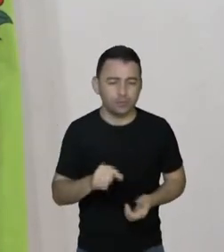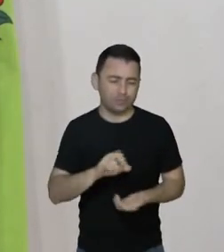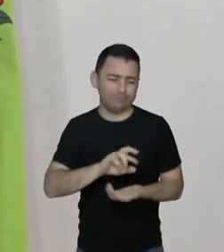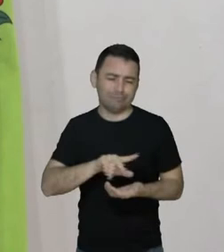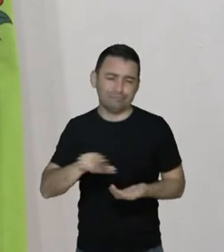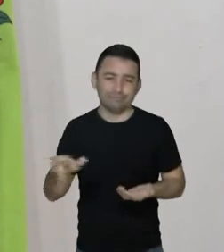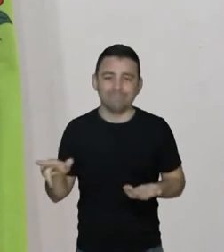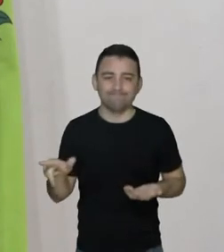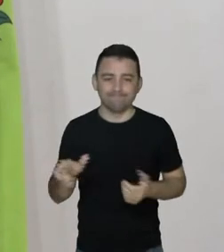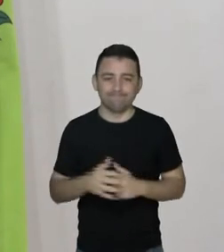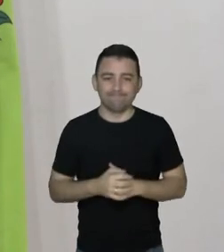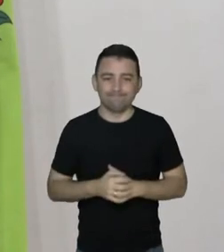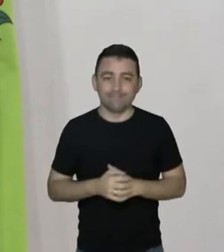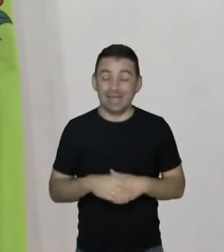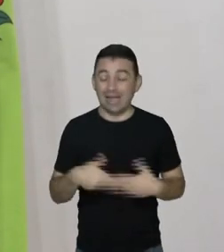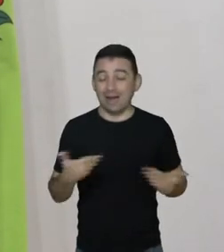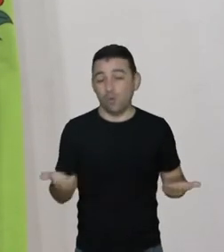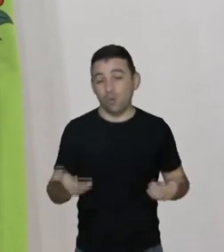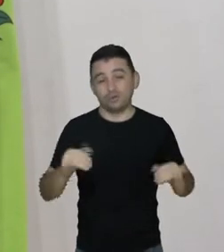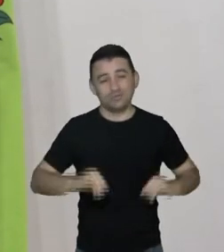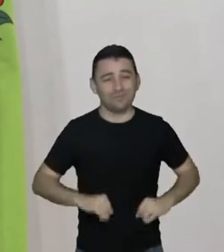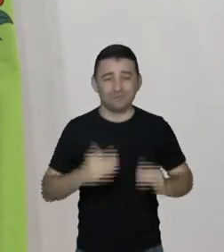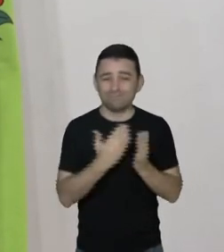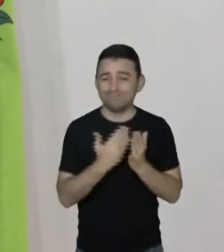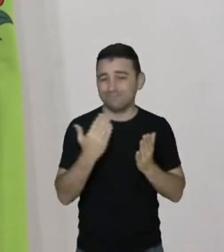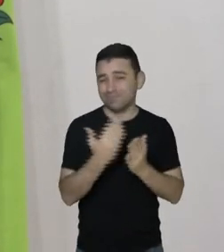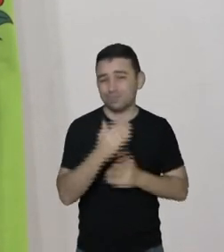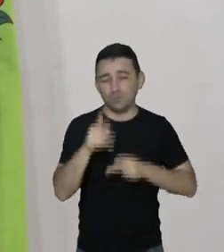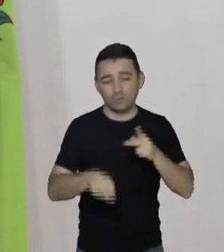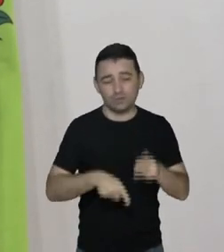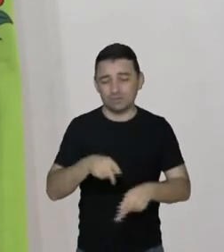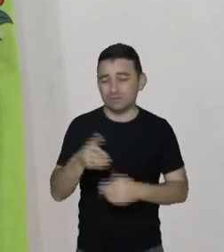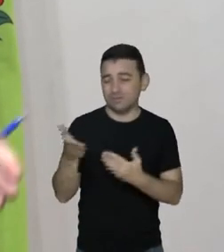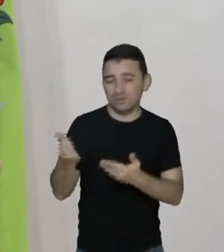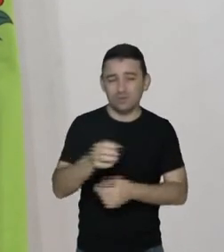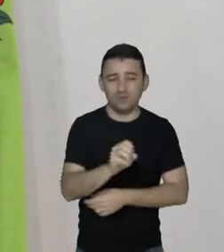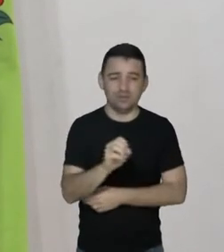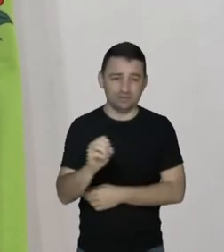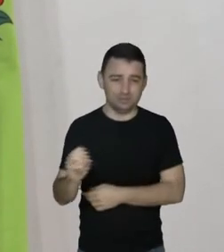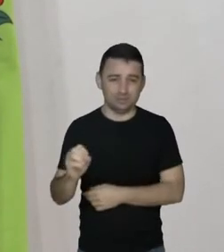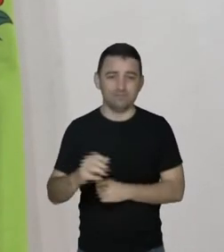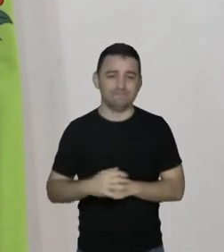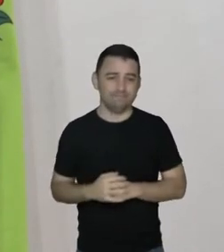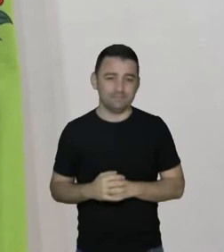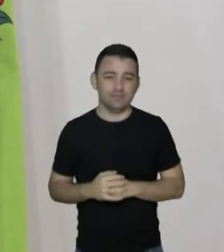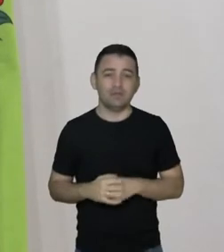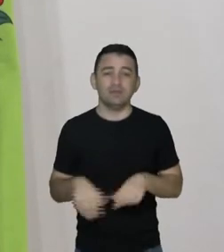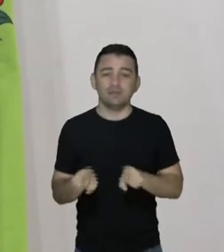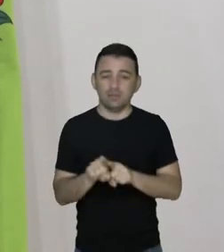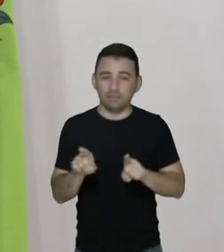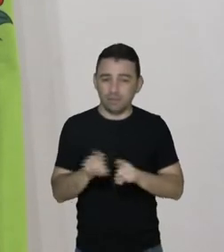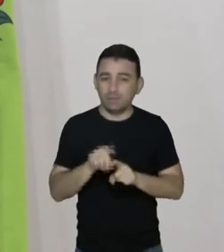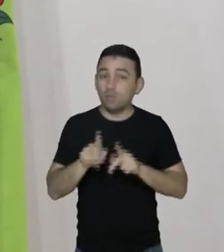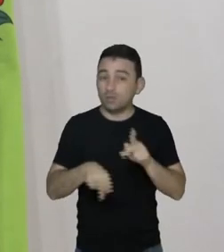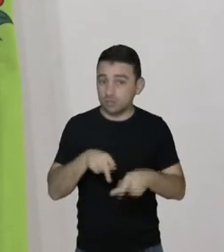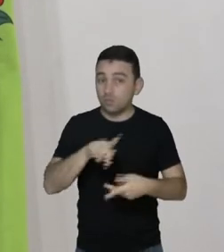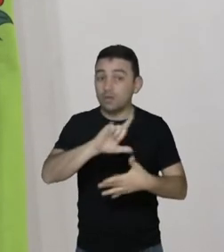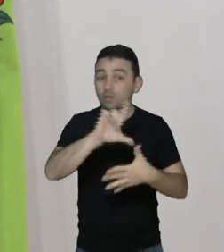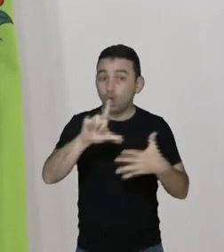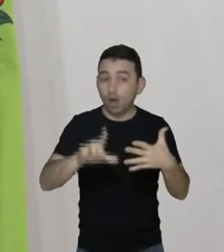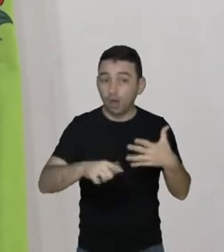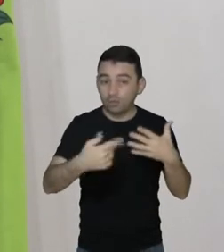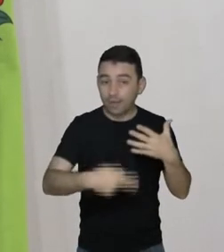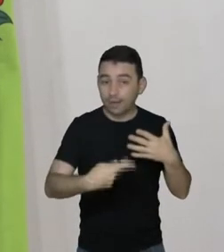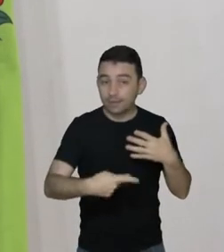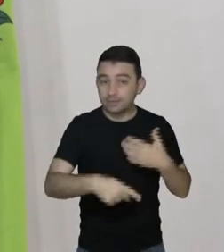esse sofrimento, mais uma vez, para a população do Oeste, mas também para a população do litoral de Santa Catarina, já